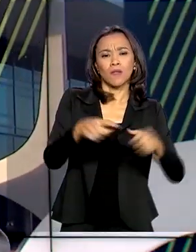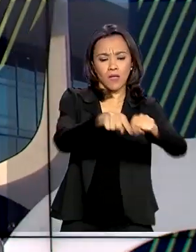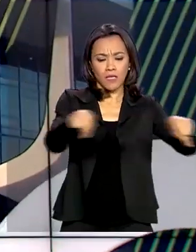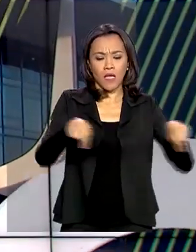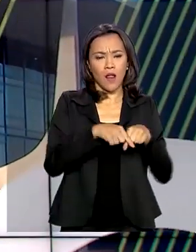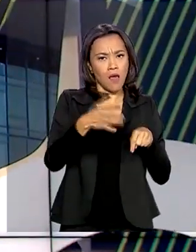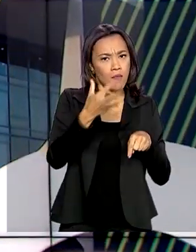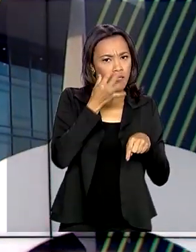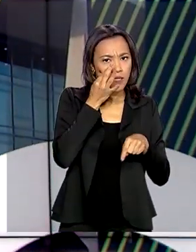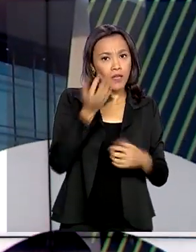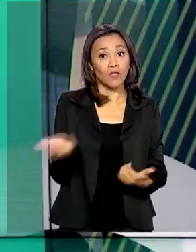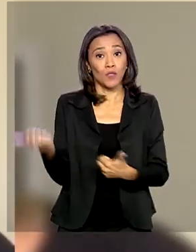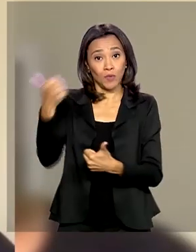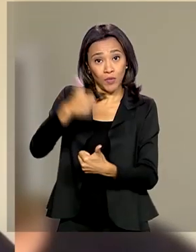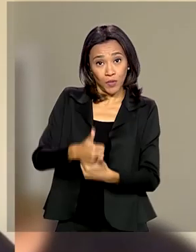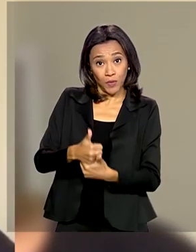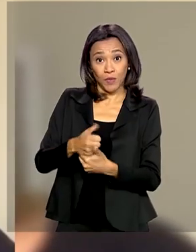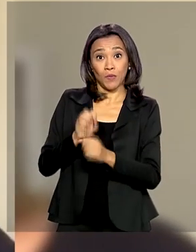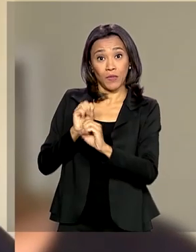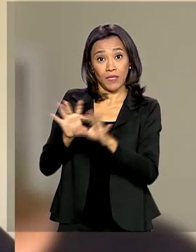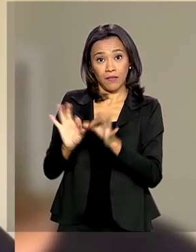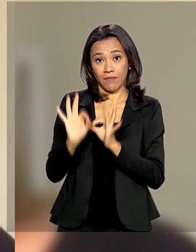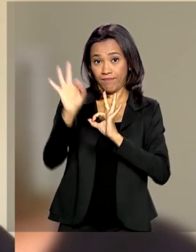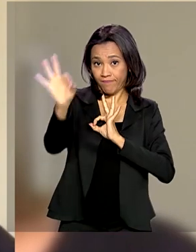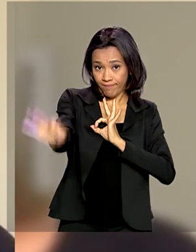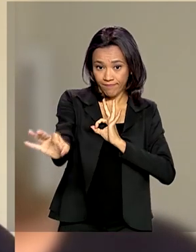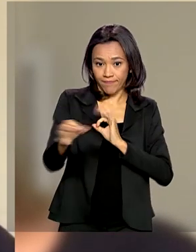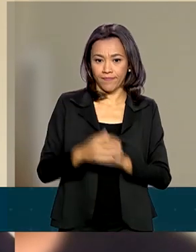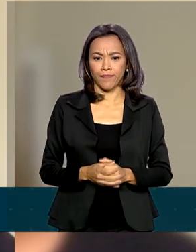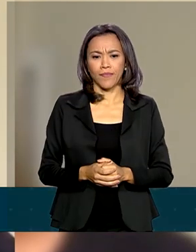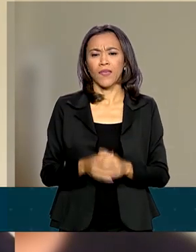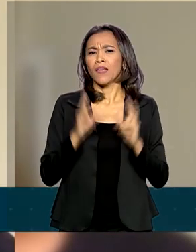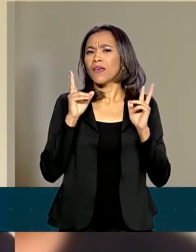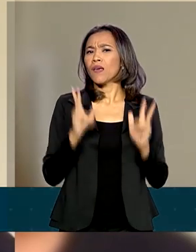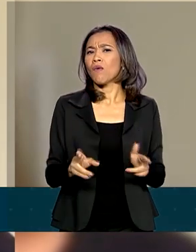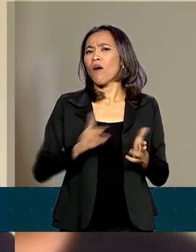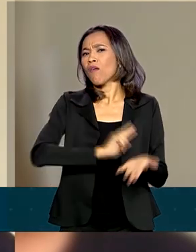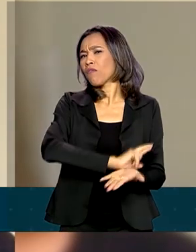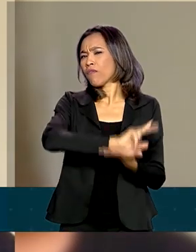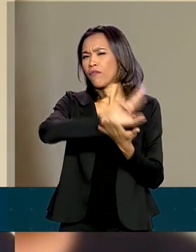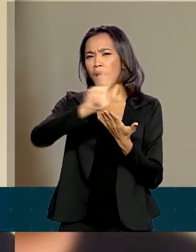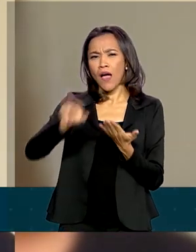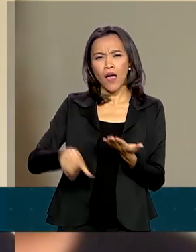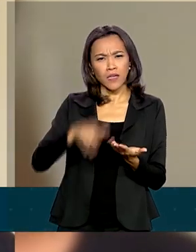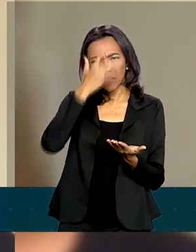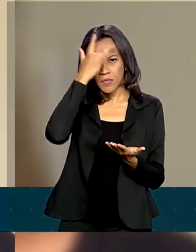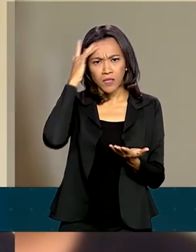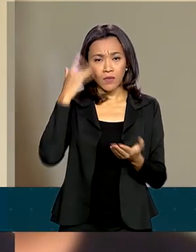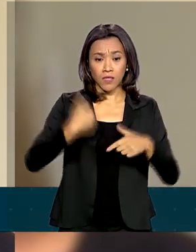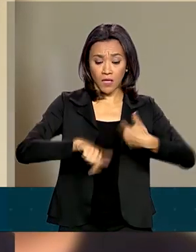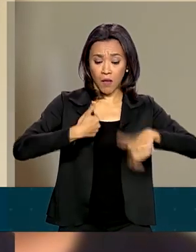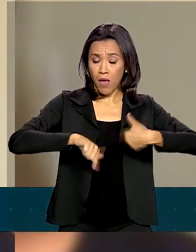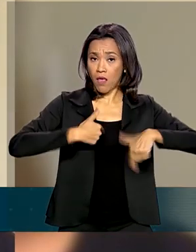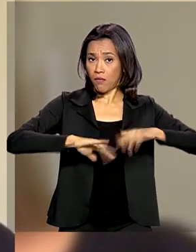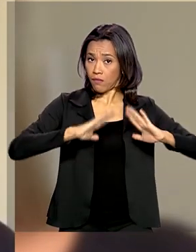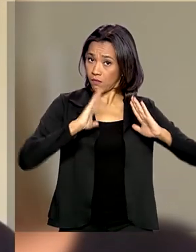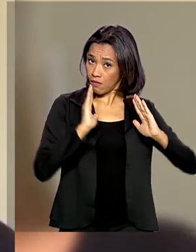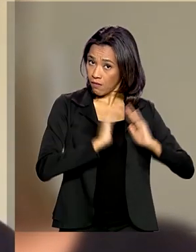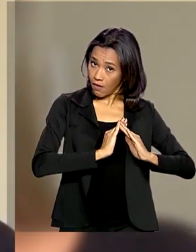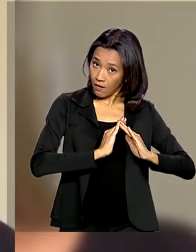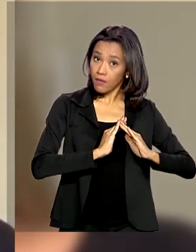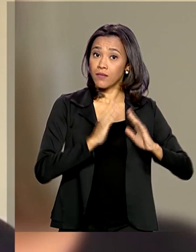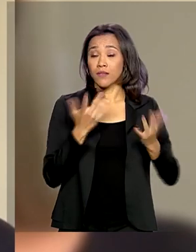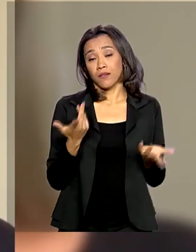meios digitais. Assim como muita gente está fazendo o chamado home office ou teletrabalho, como é